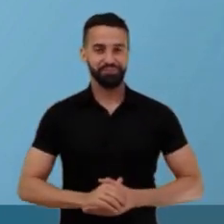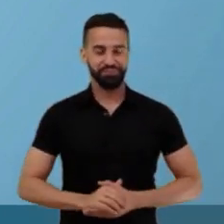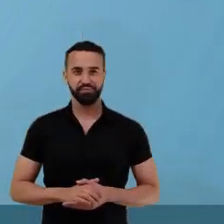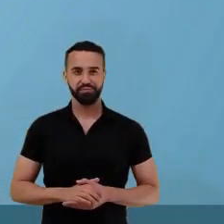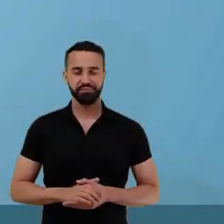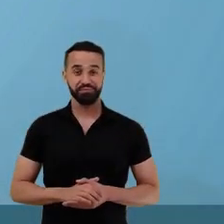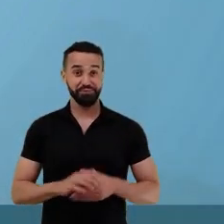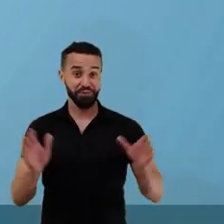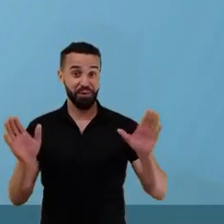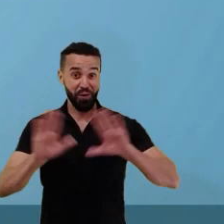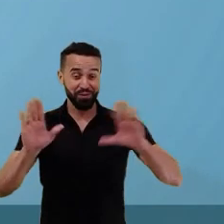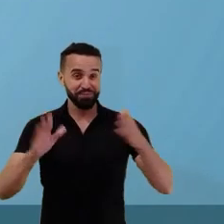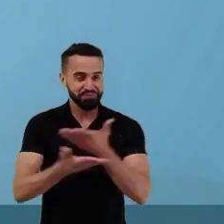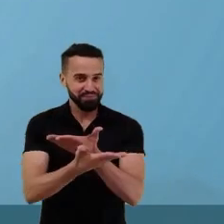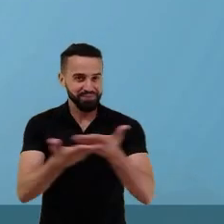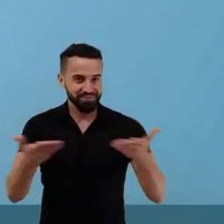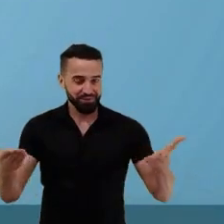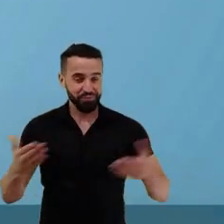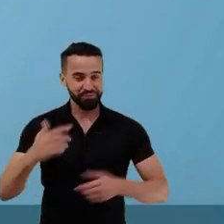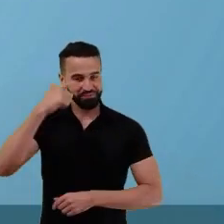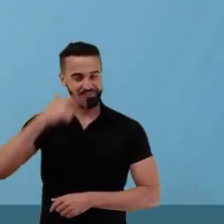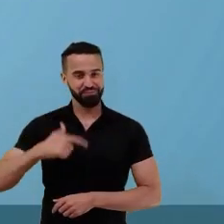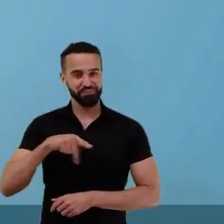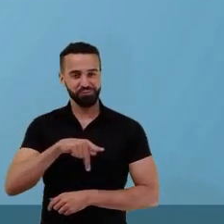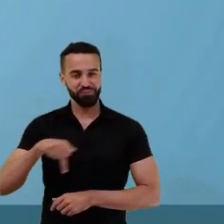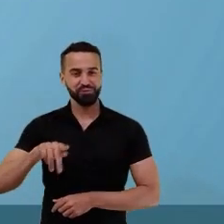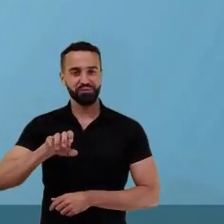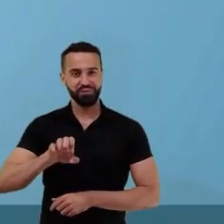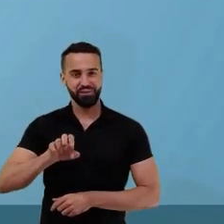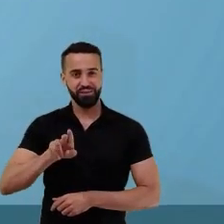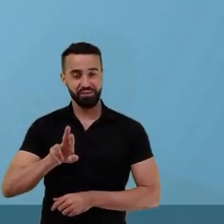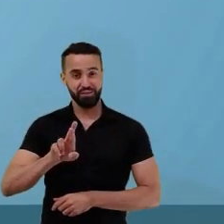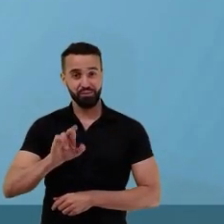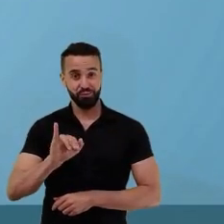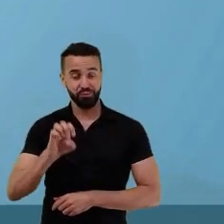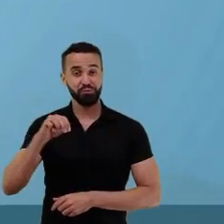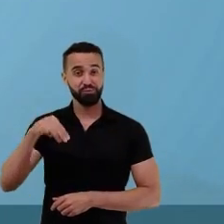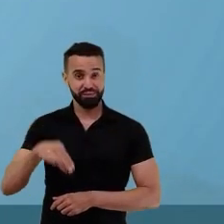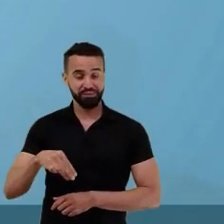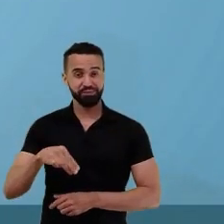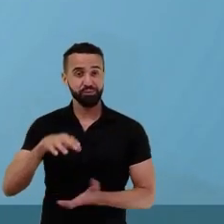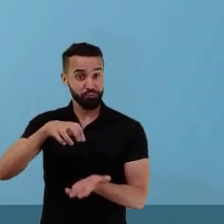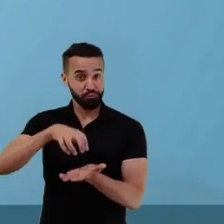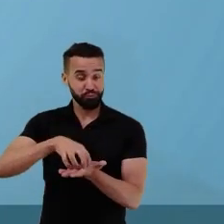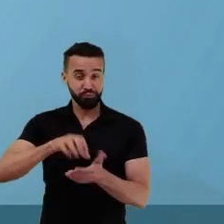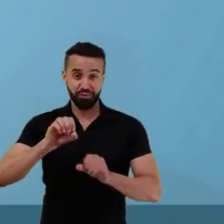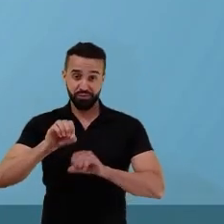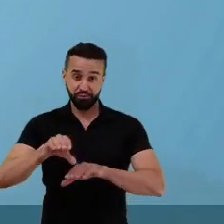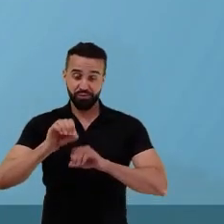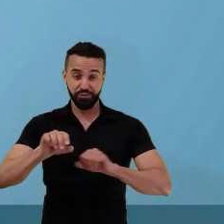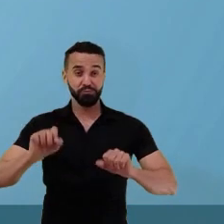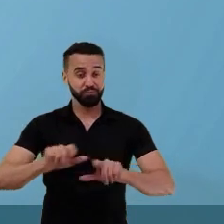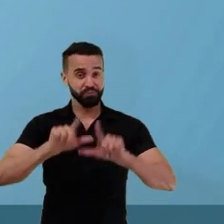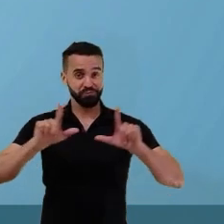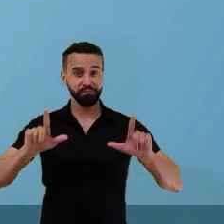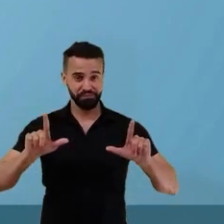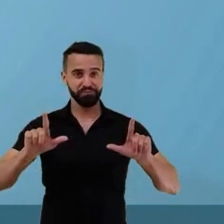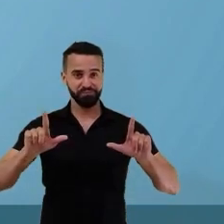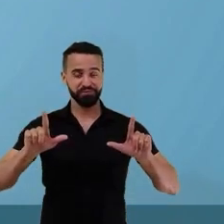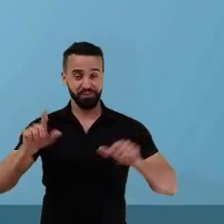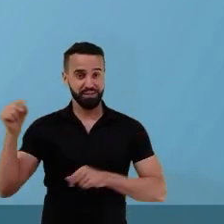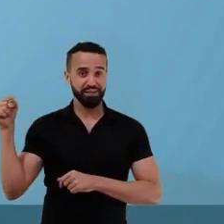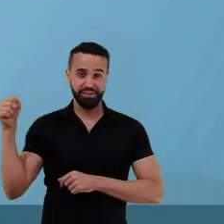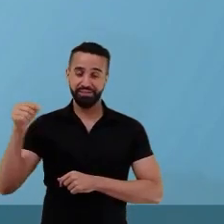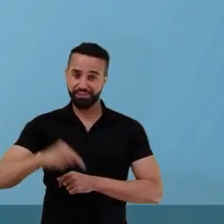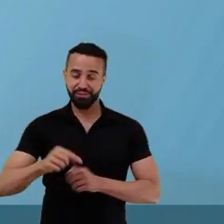estudar? Olá, pessoal! Eu sou o professor Eorim Pablo, do Núcleo Educação Conectada.